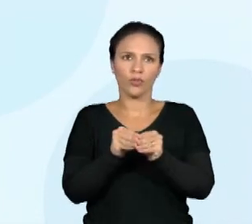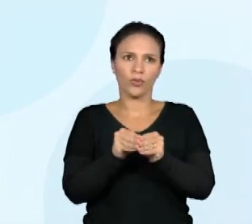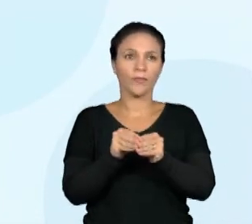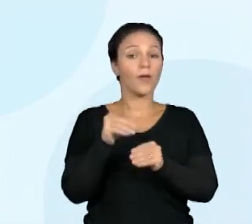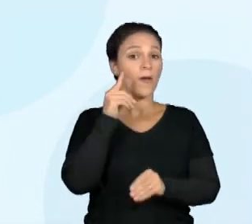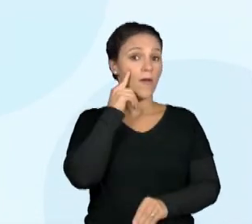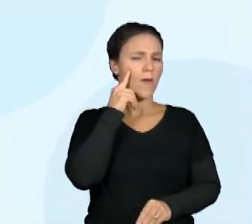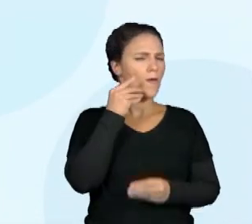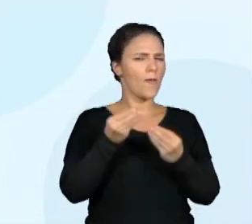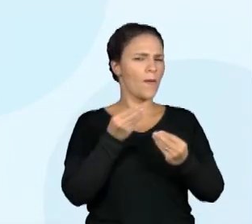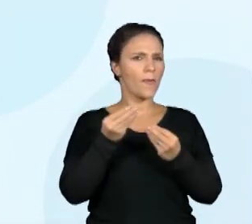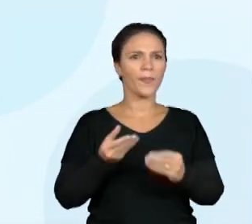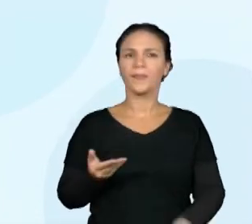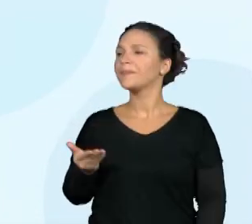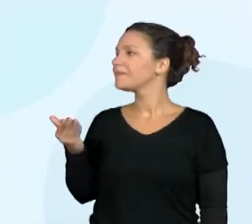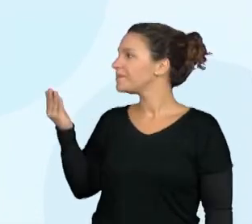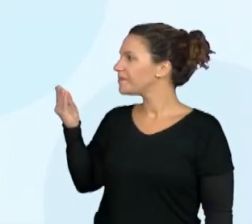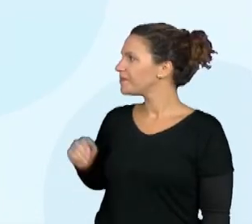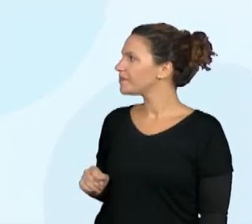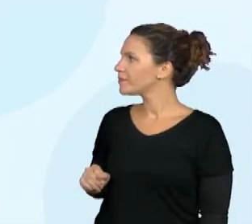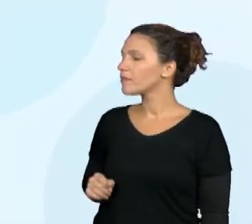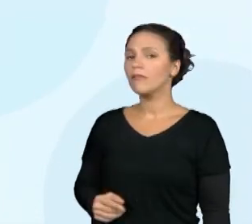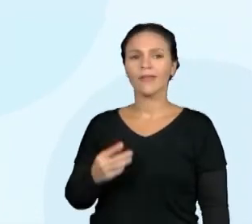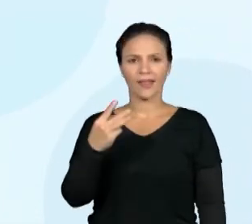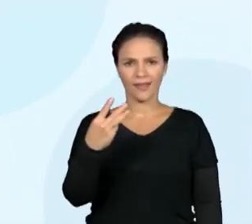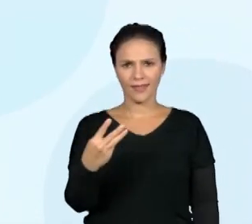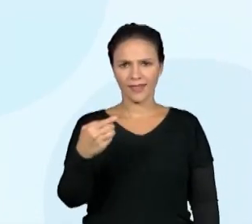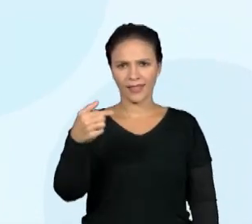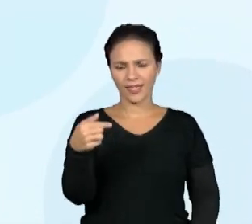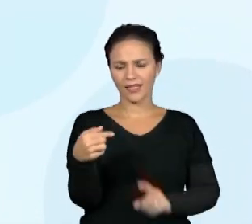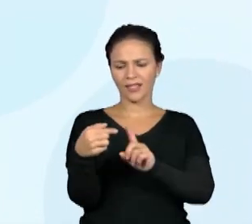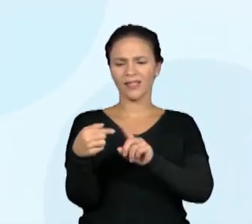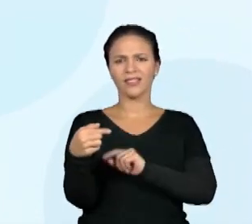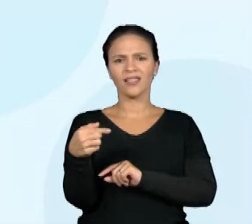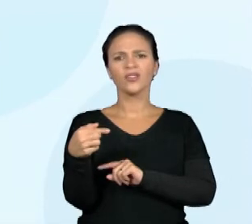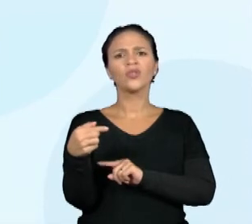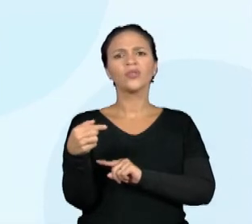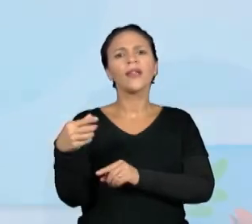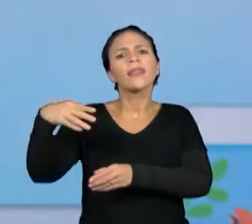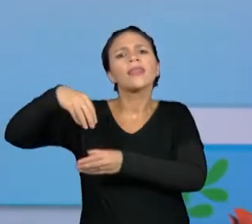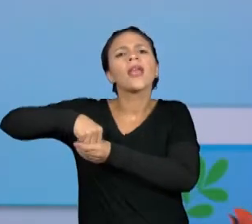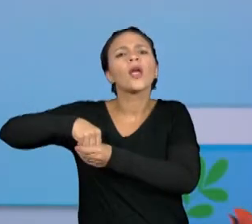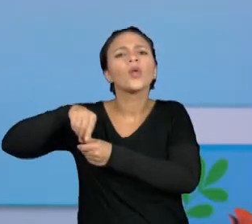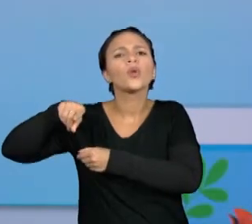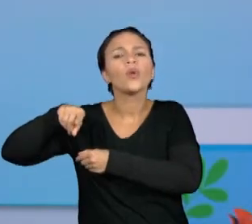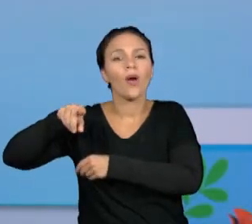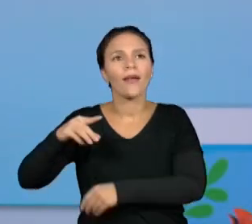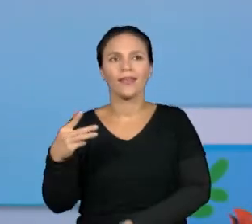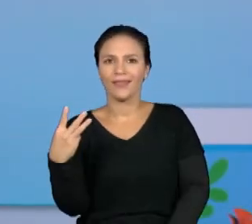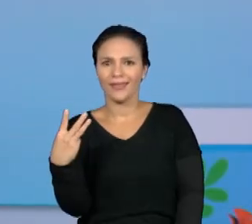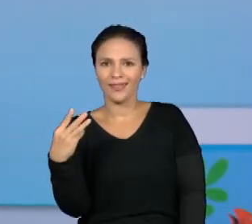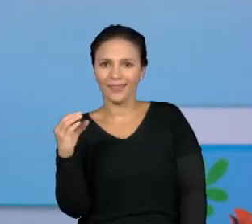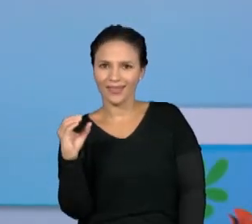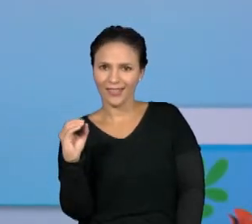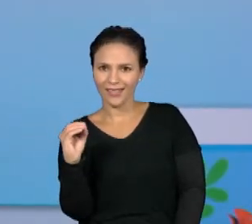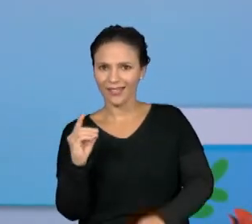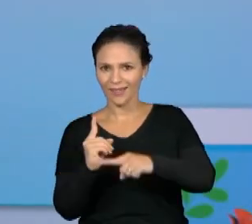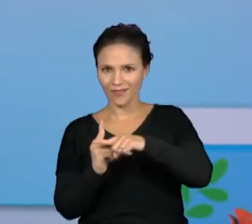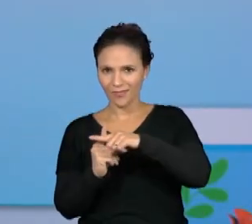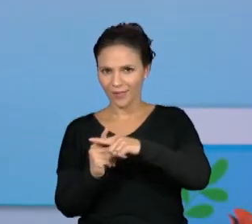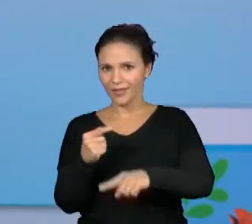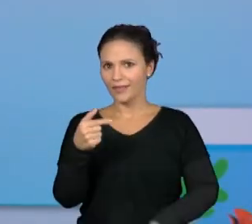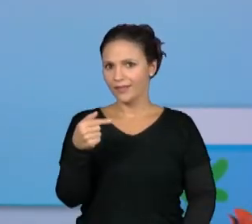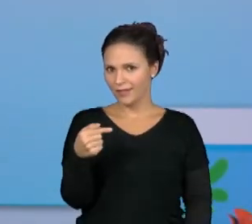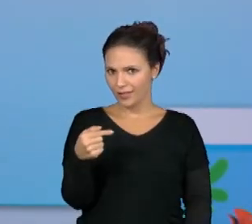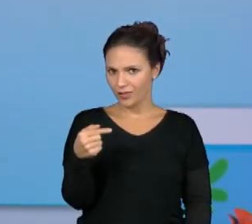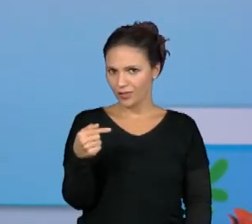mais 48. Eu decomponho o 37 e eu obtenho a escrita